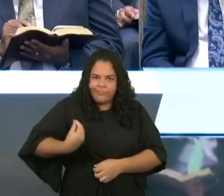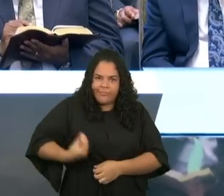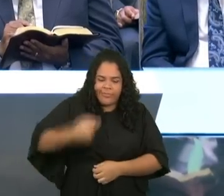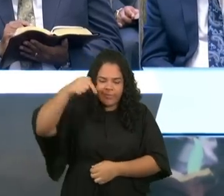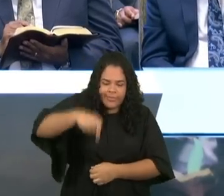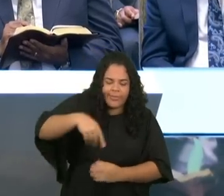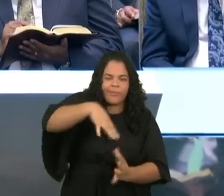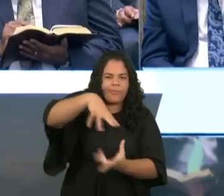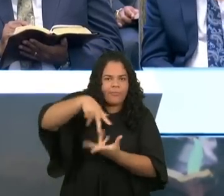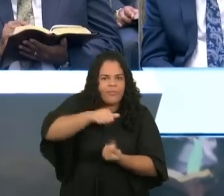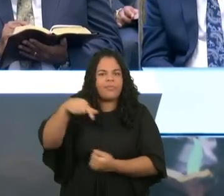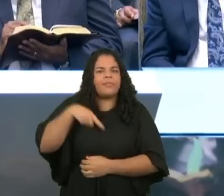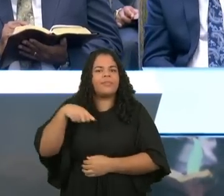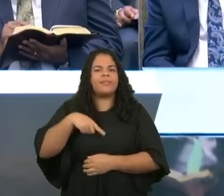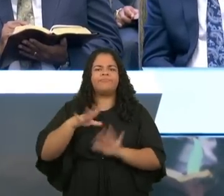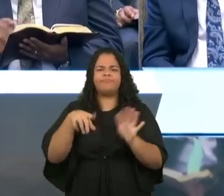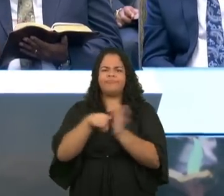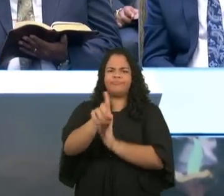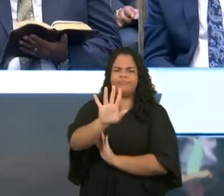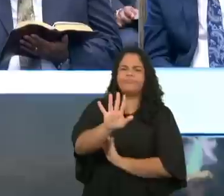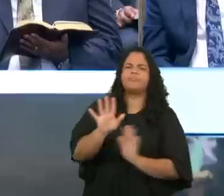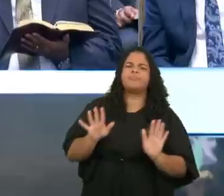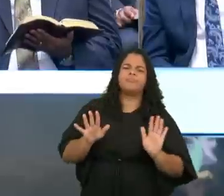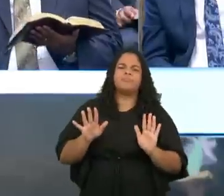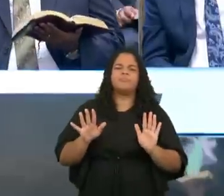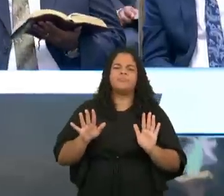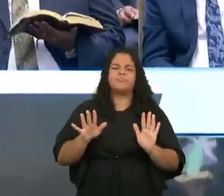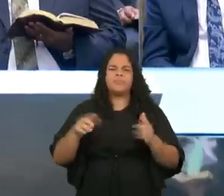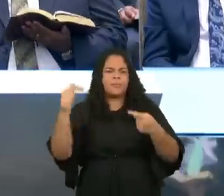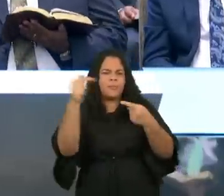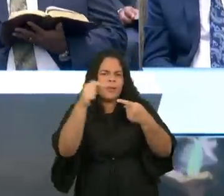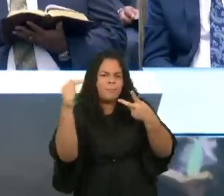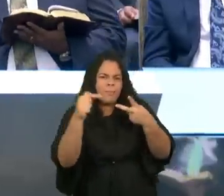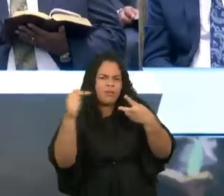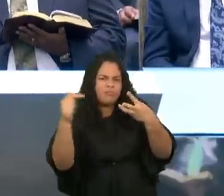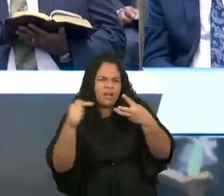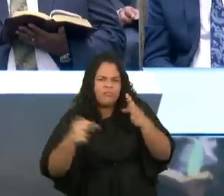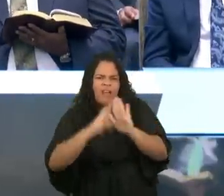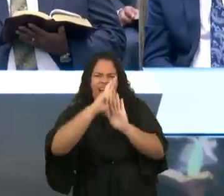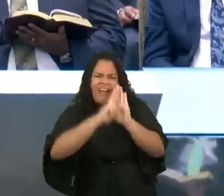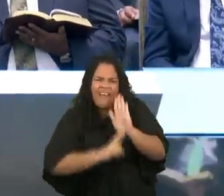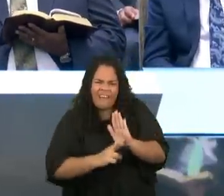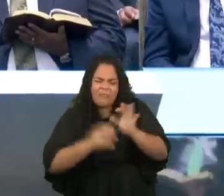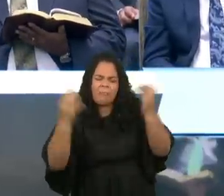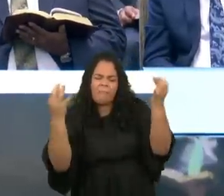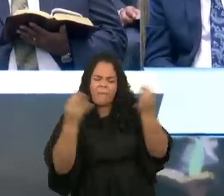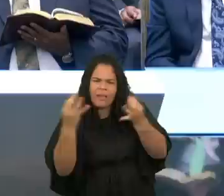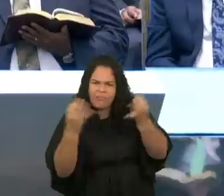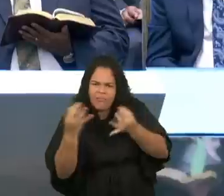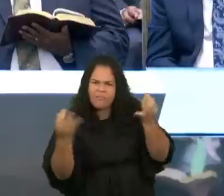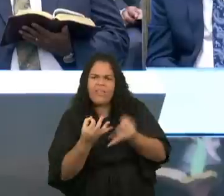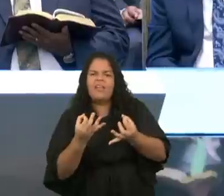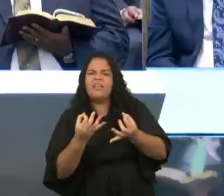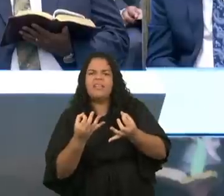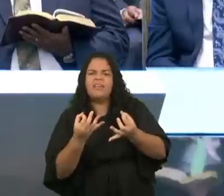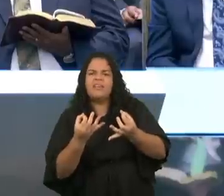na Terra. Agora eu pergunto, quem as causou? Foi o Big Bang? James Webb já disse que não.